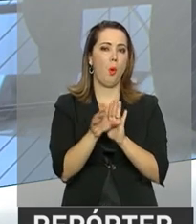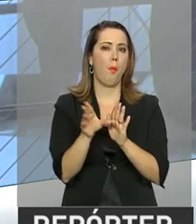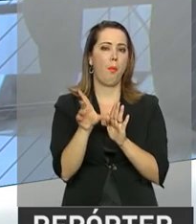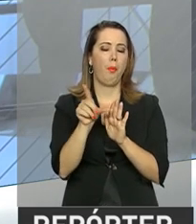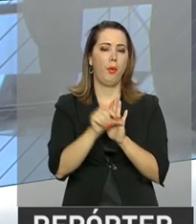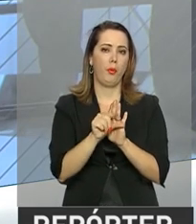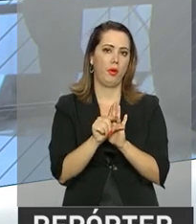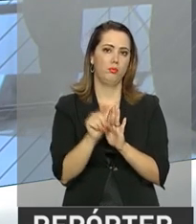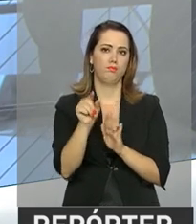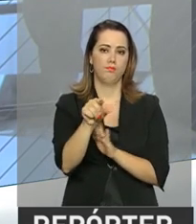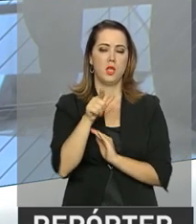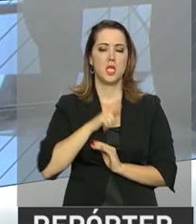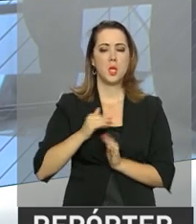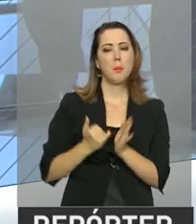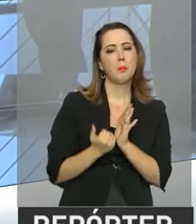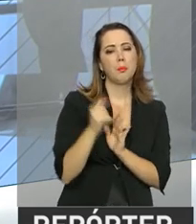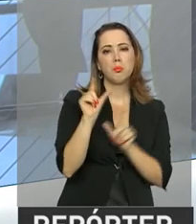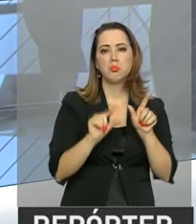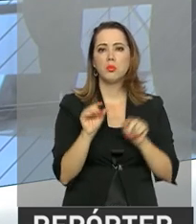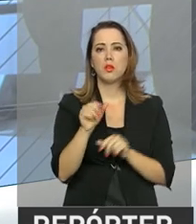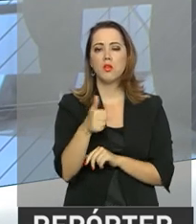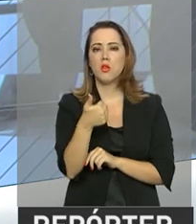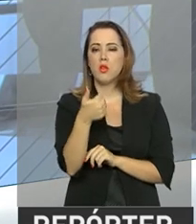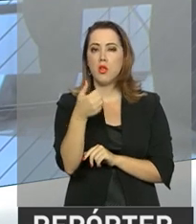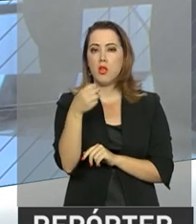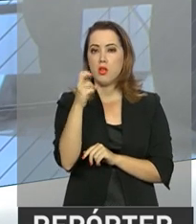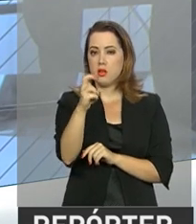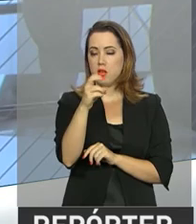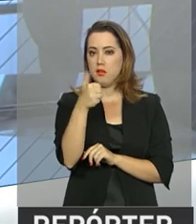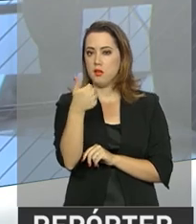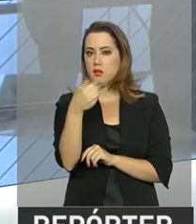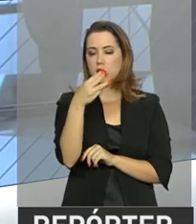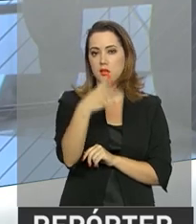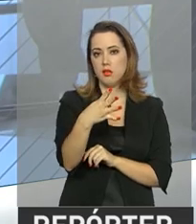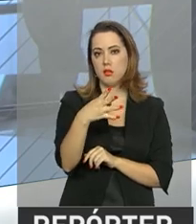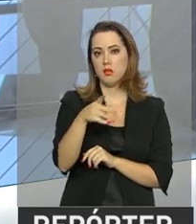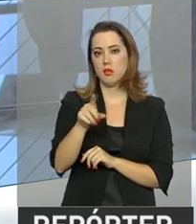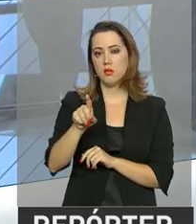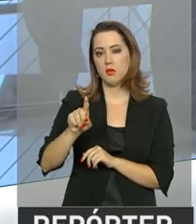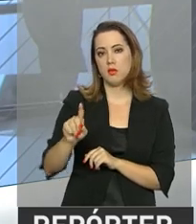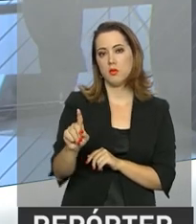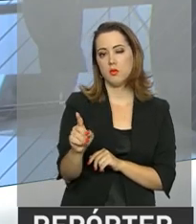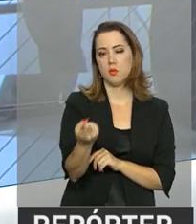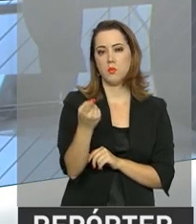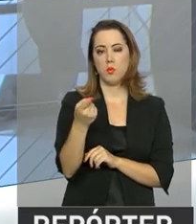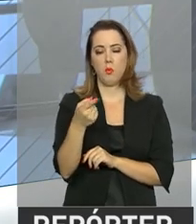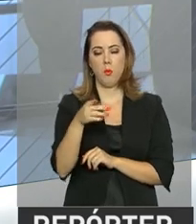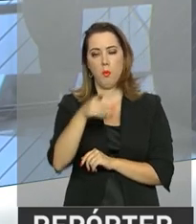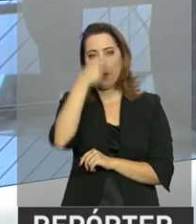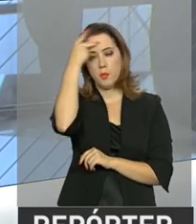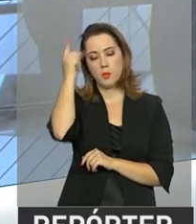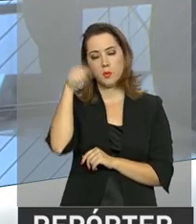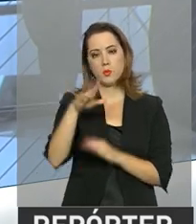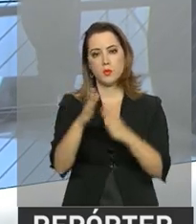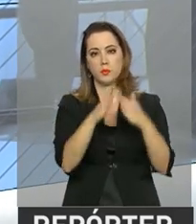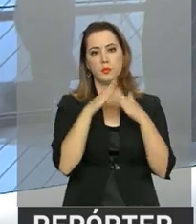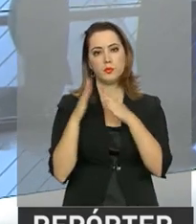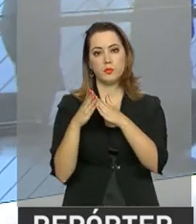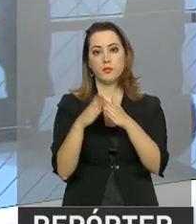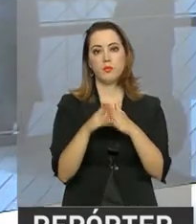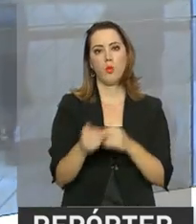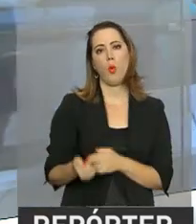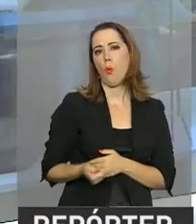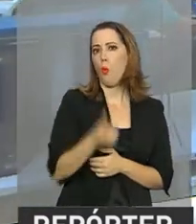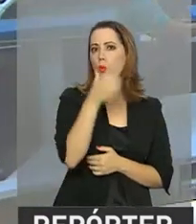de Roraima com um pouco mais de 50 de 514 milh e 514.000 habitantes e